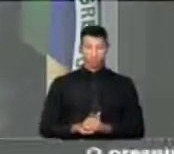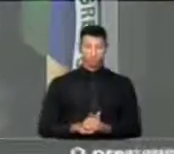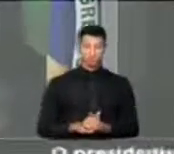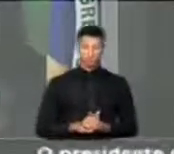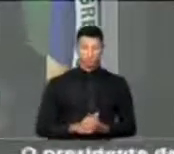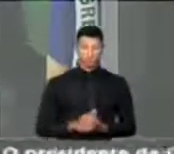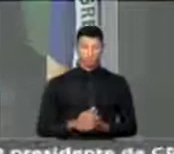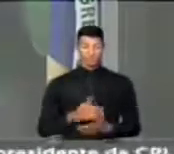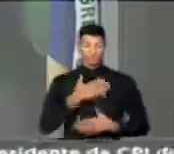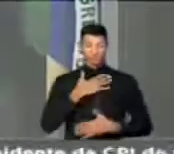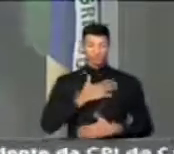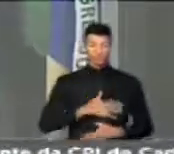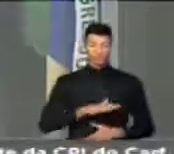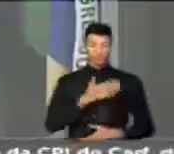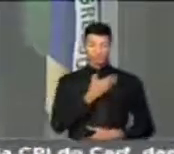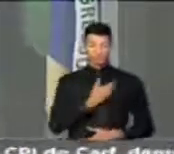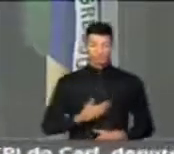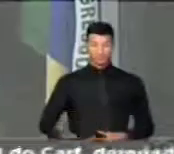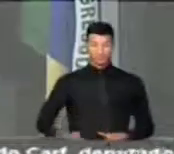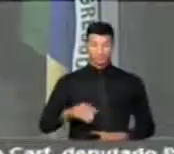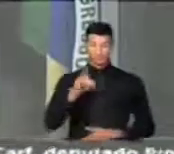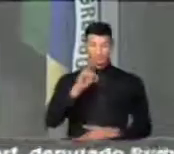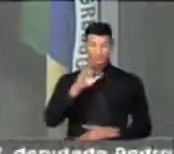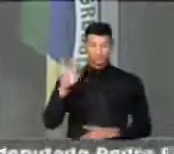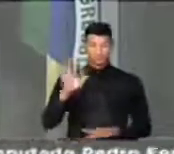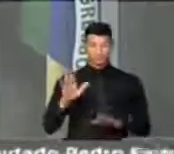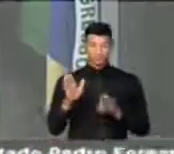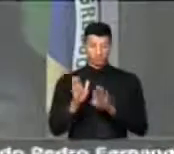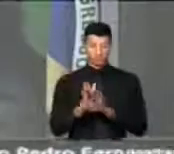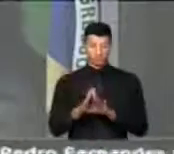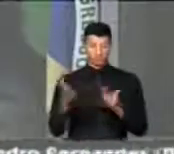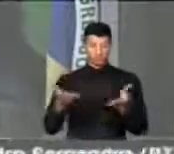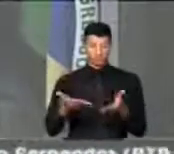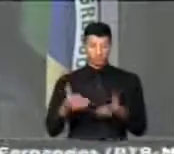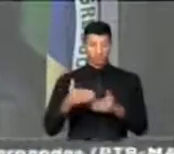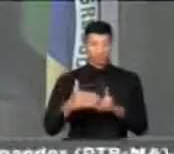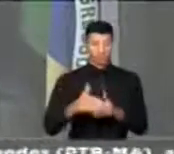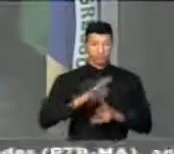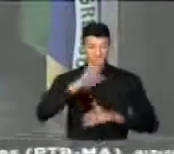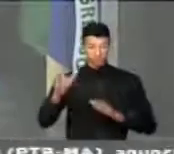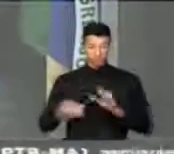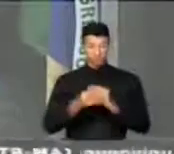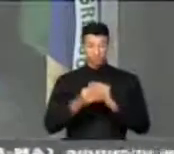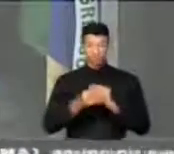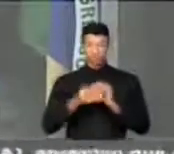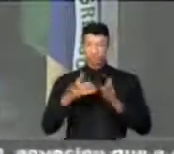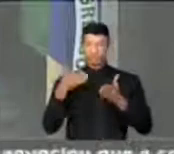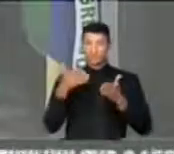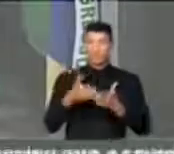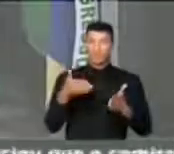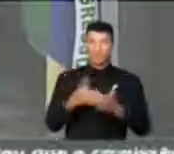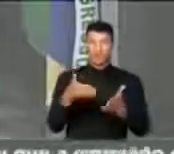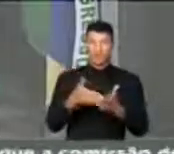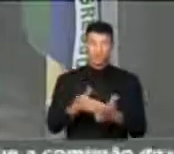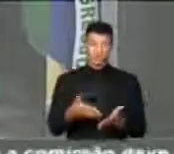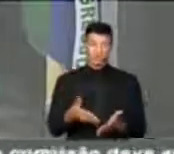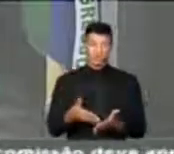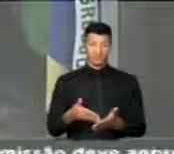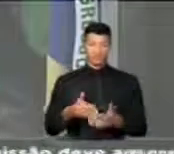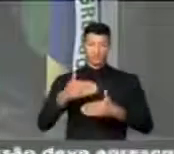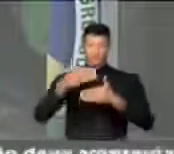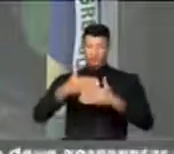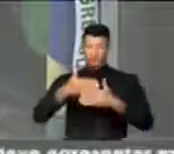A cautela do governo do Distrito Federal chegou ao ponto de colocar uma barreira, um